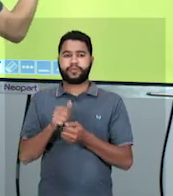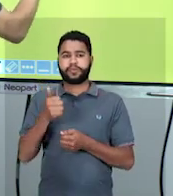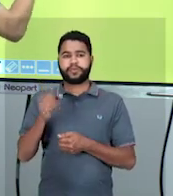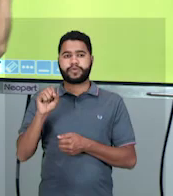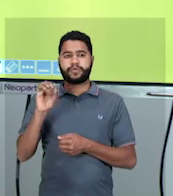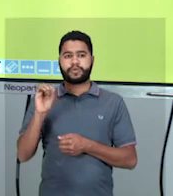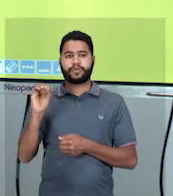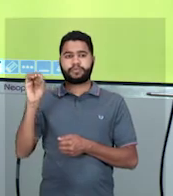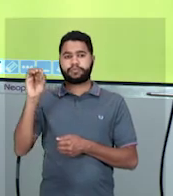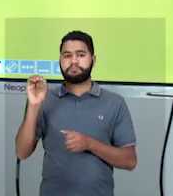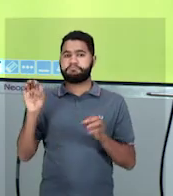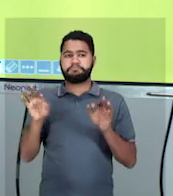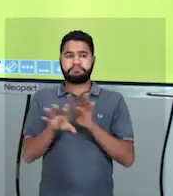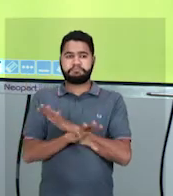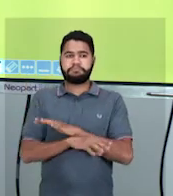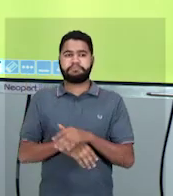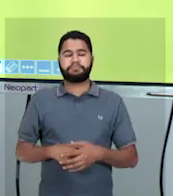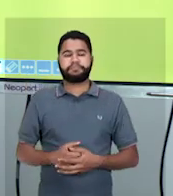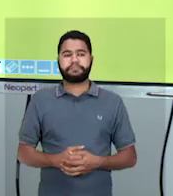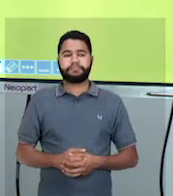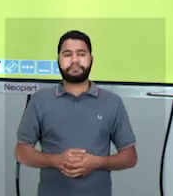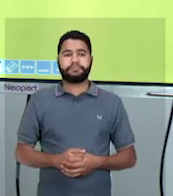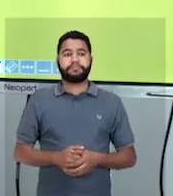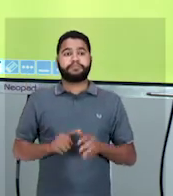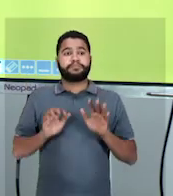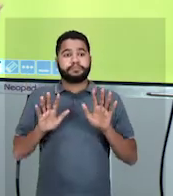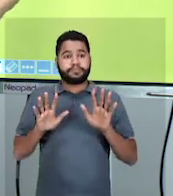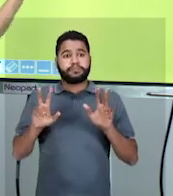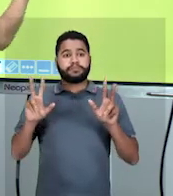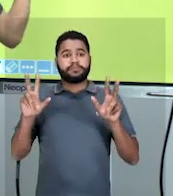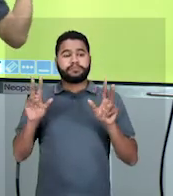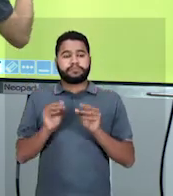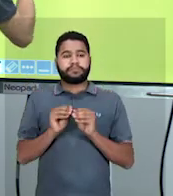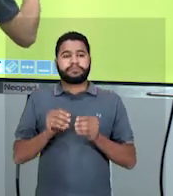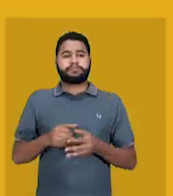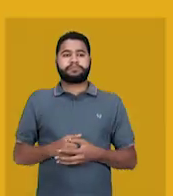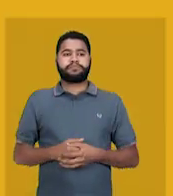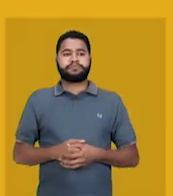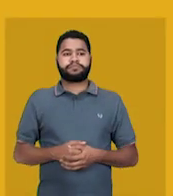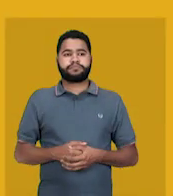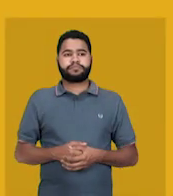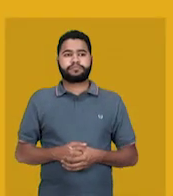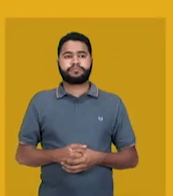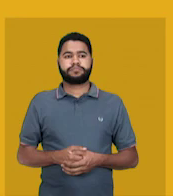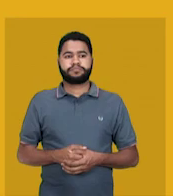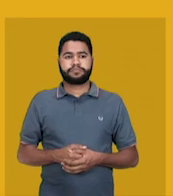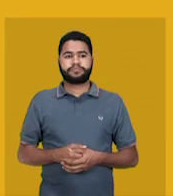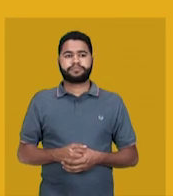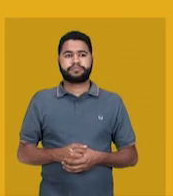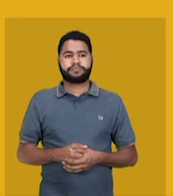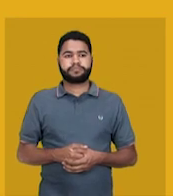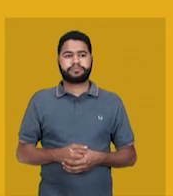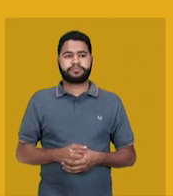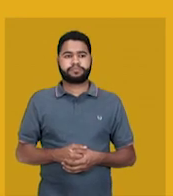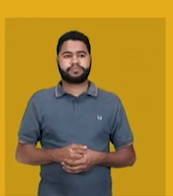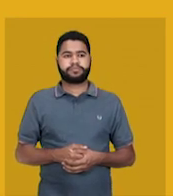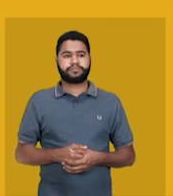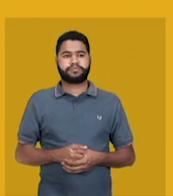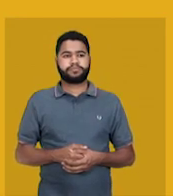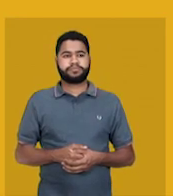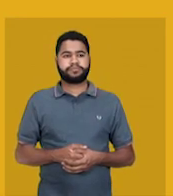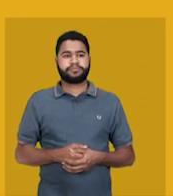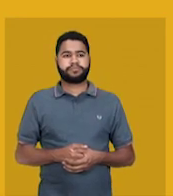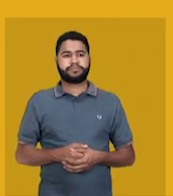180 embaixo pronto aí ó só que aqui eu tenho simplificar né significar aqui por cinco que dá um